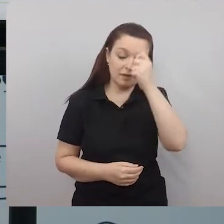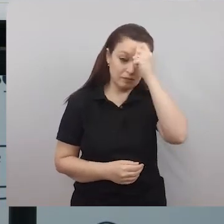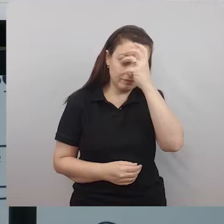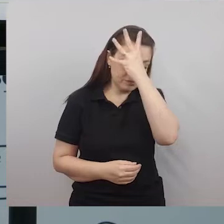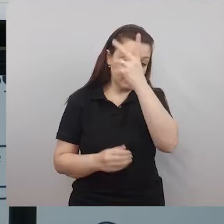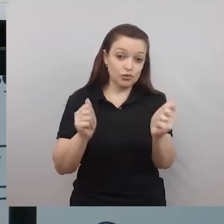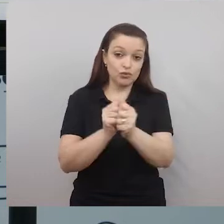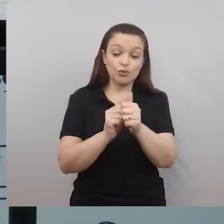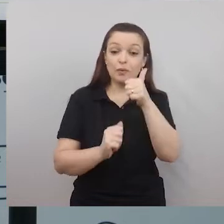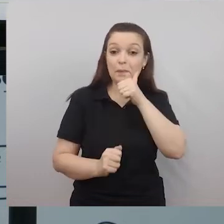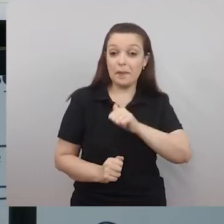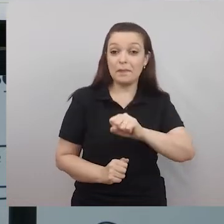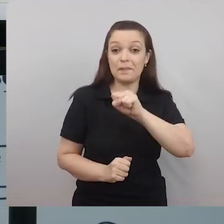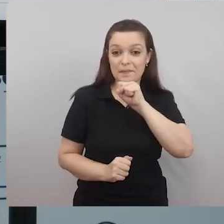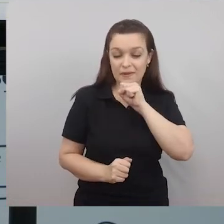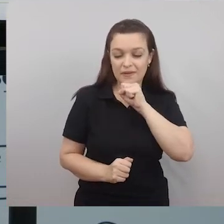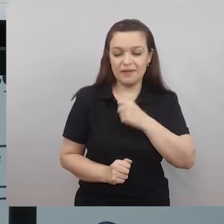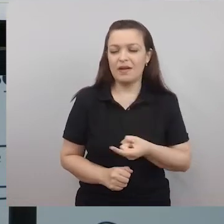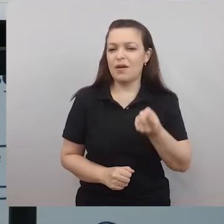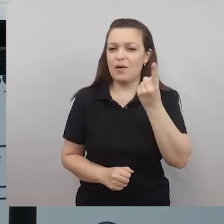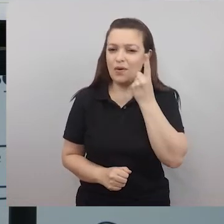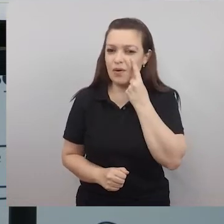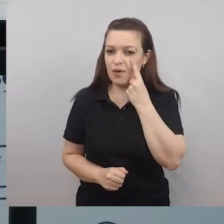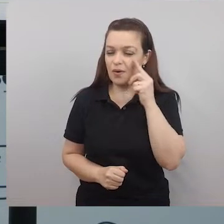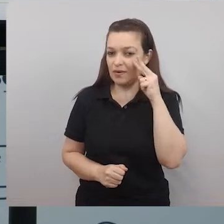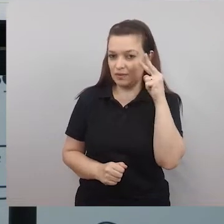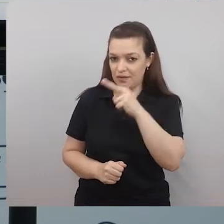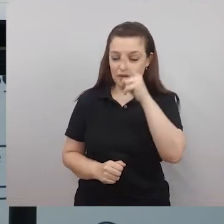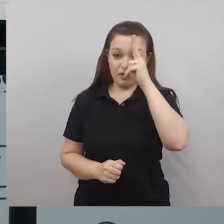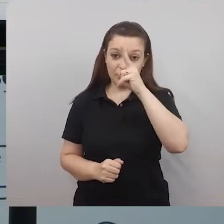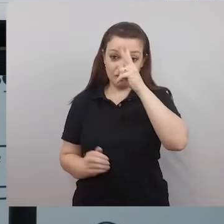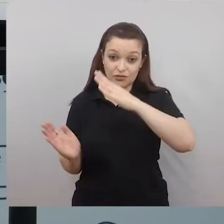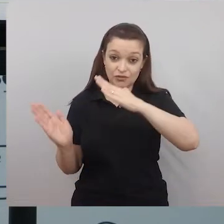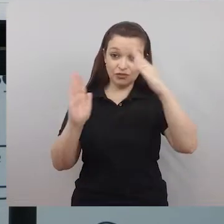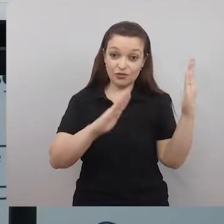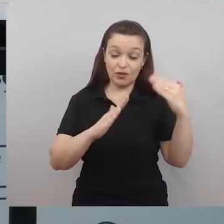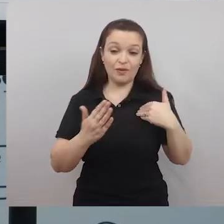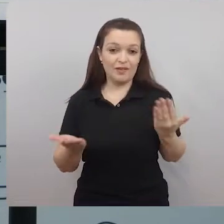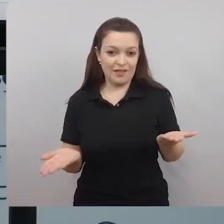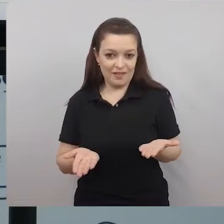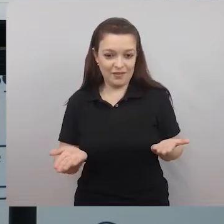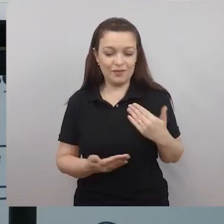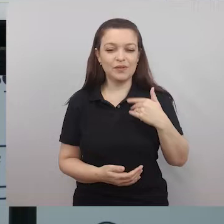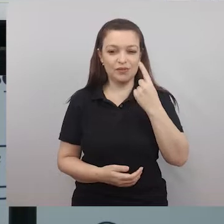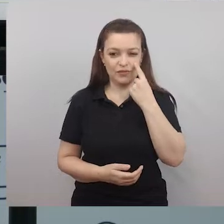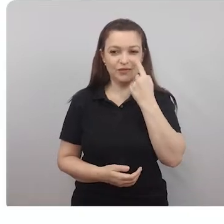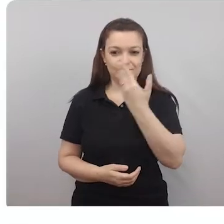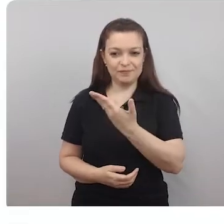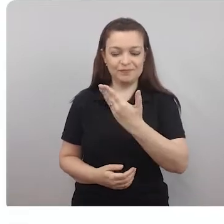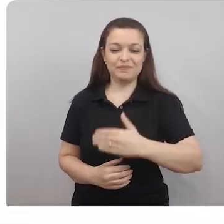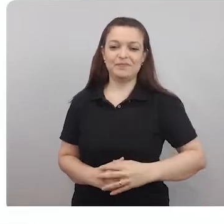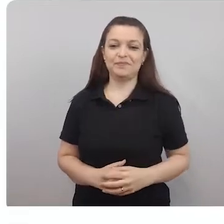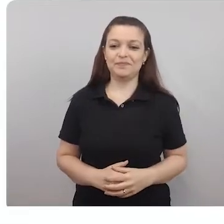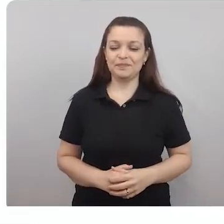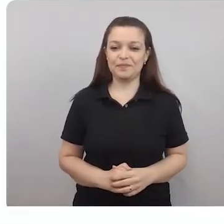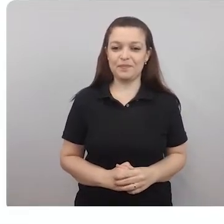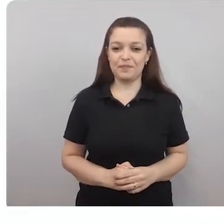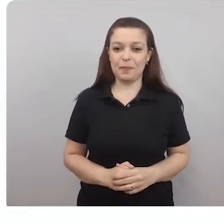Armandinho com a sua mãe. Acompanhe lá na tela a história de hoje de tirinhas. Vamos